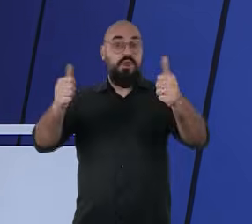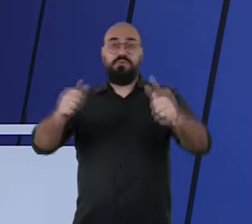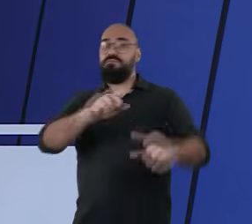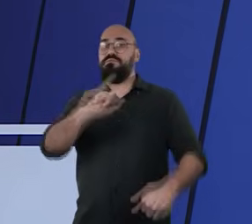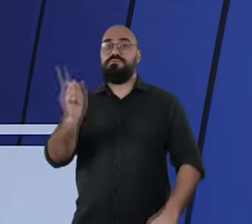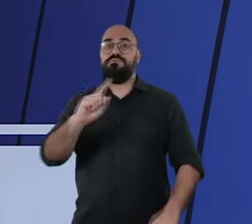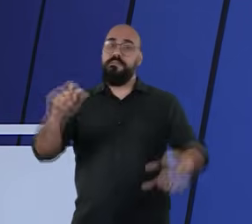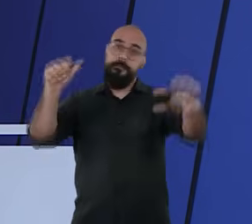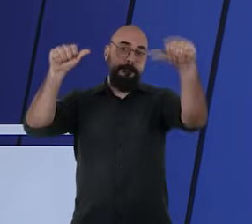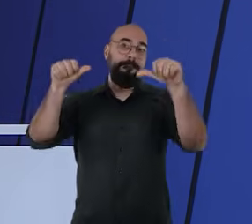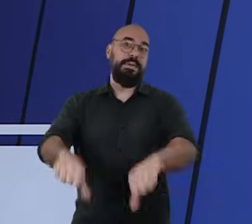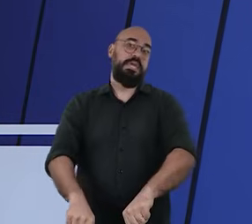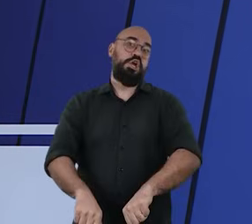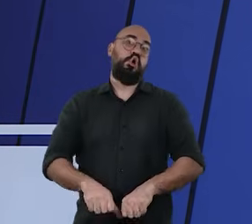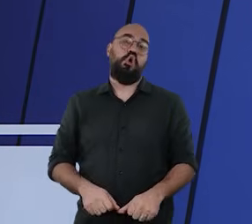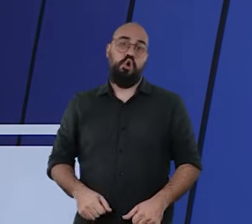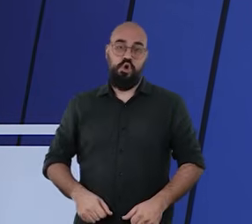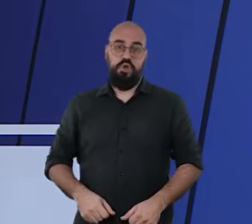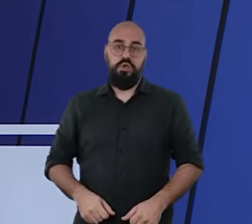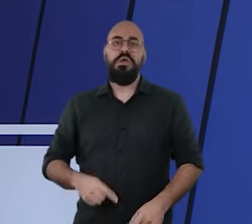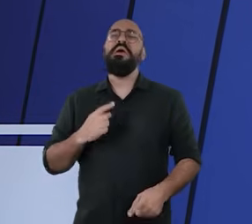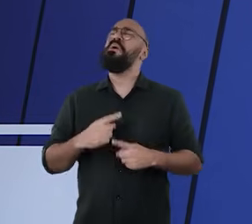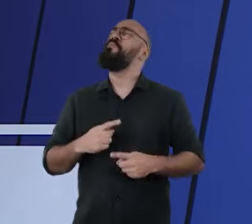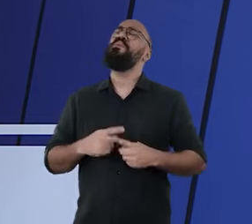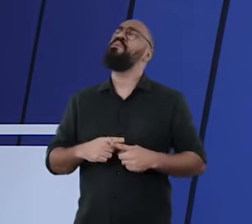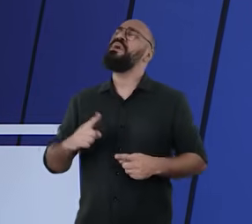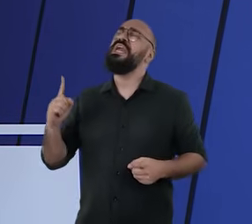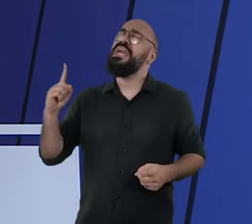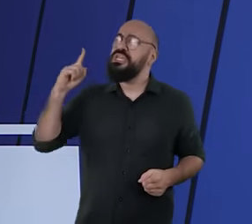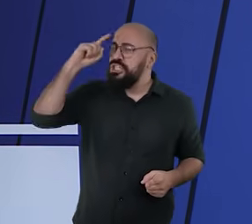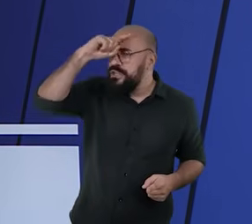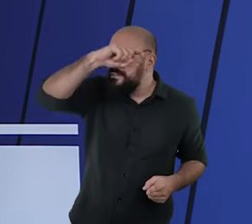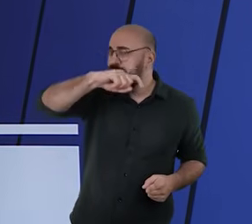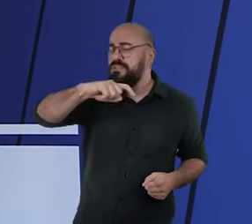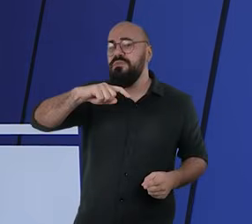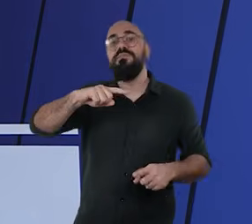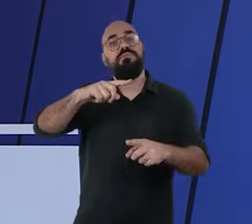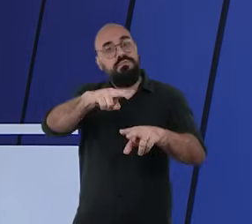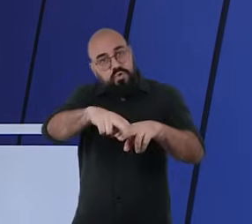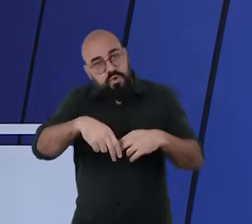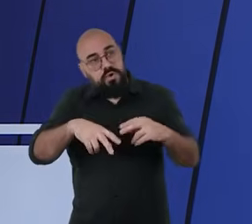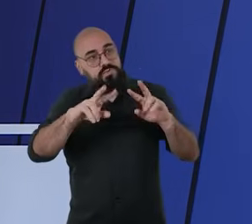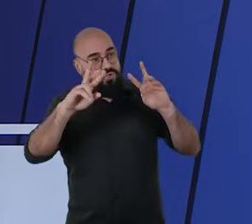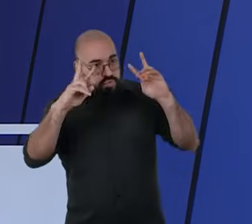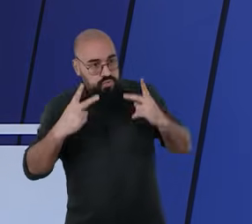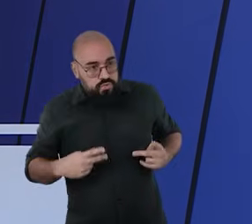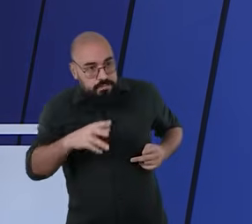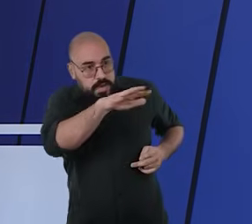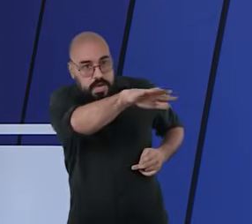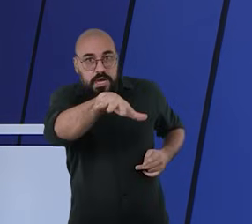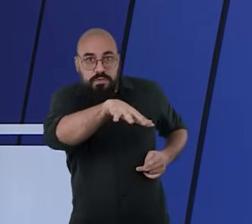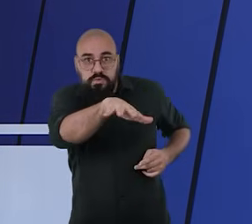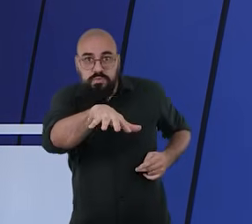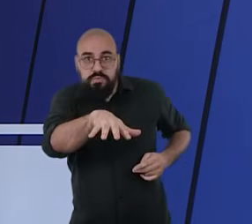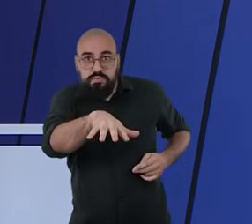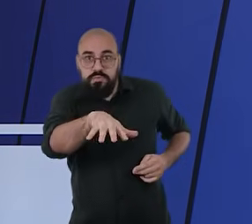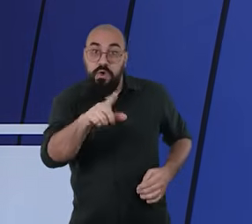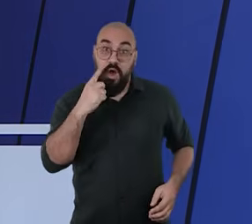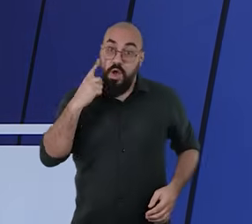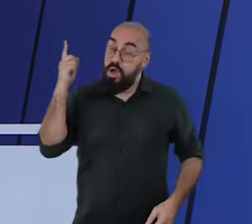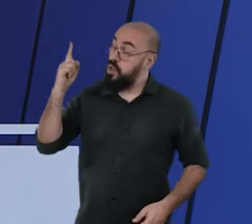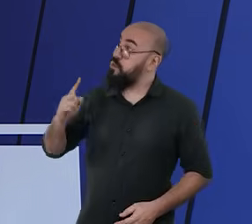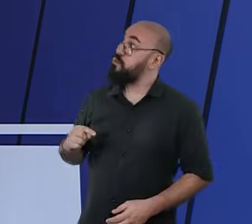serão difíceis. E por que vai ser difícil? Por causa do ser humano. É o que ele vai dizer. Olha, porque os seres humanos, como é que eles vão